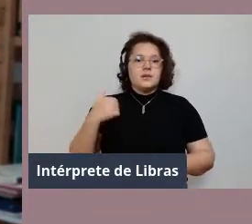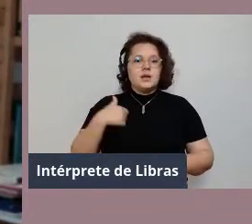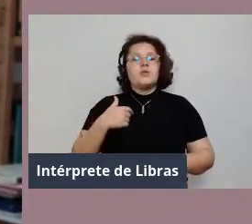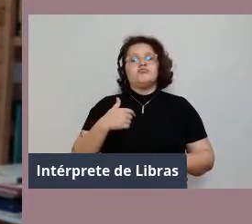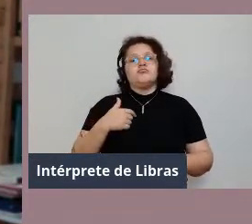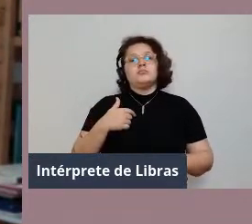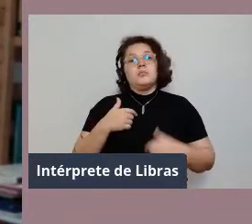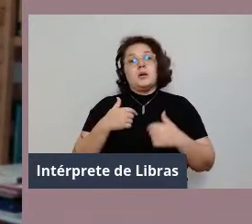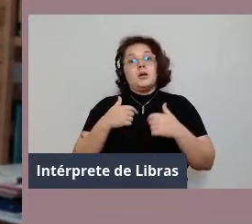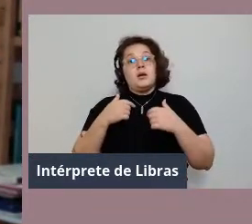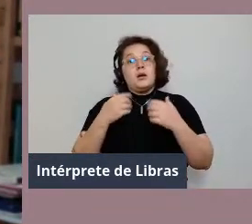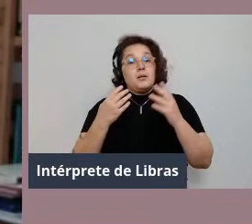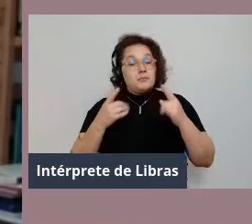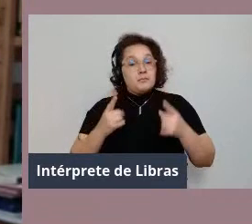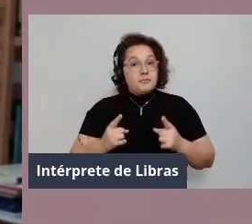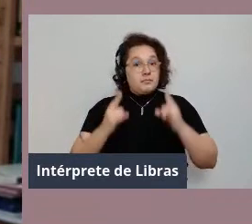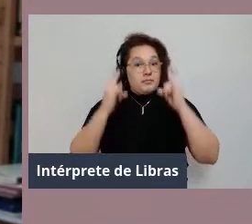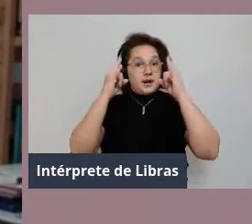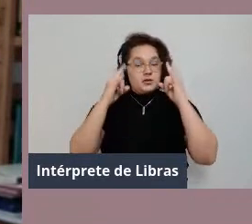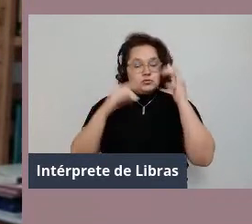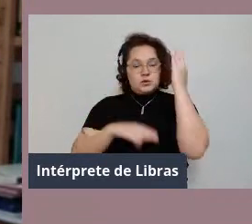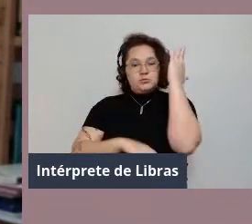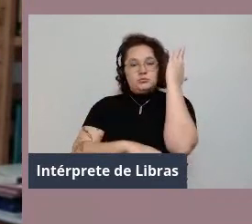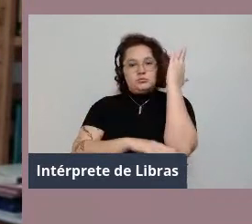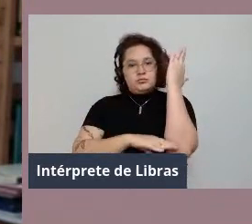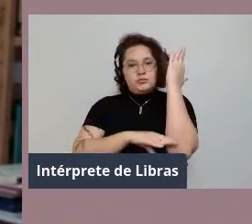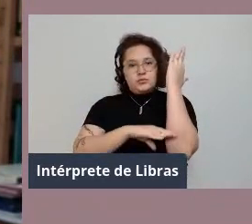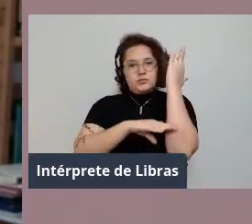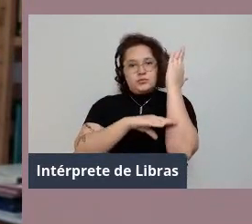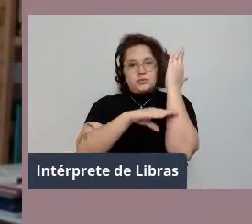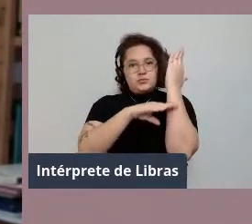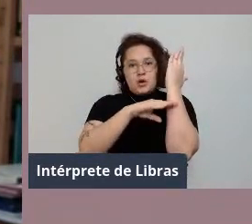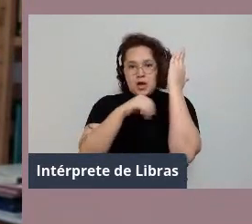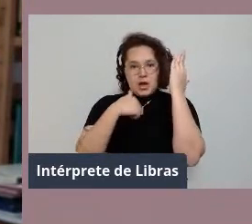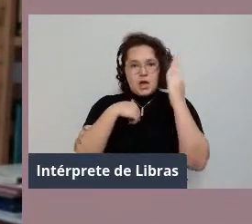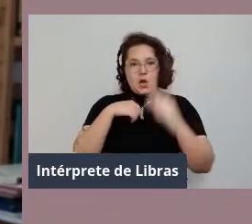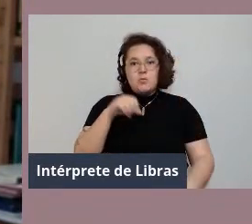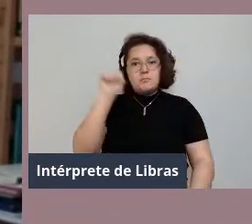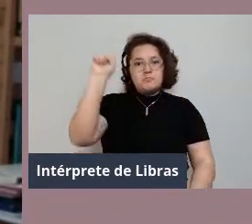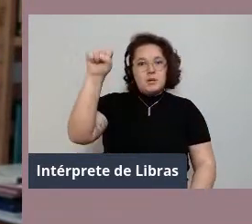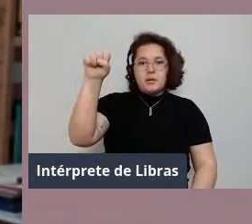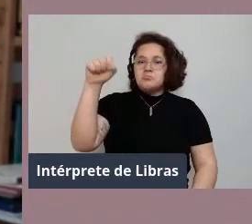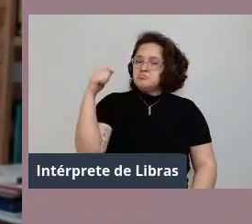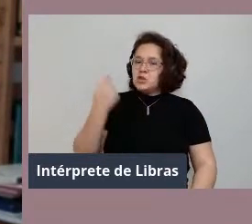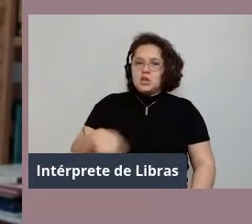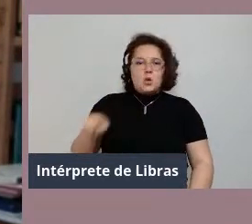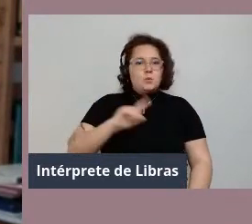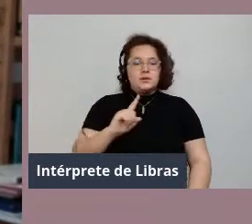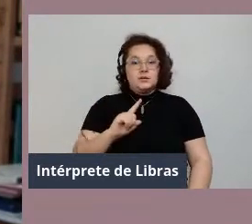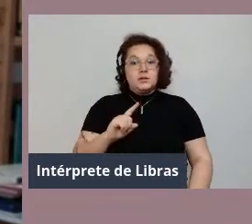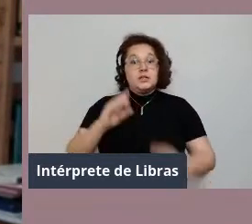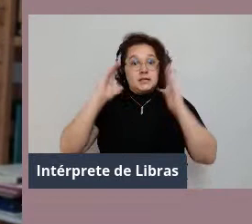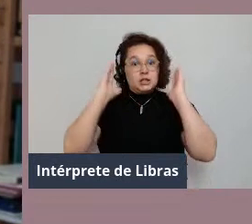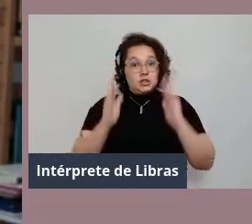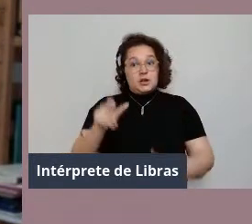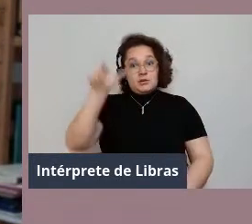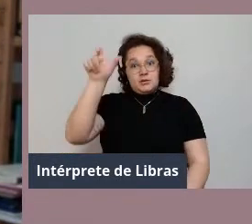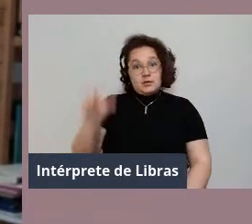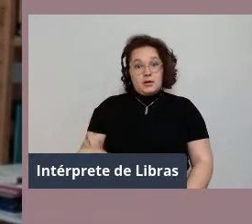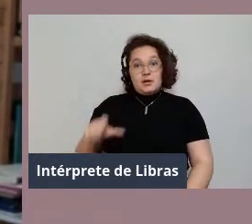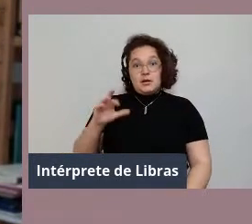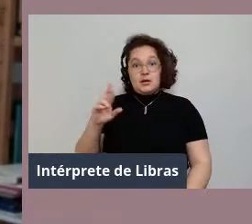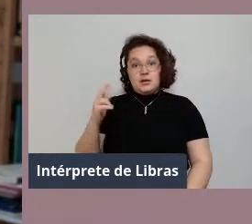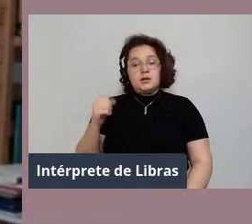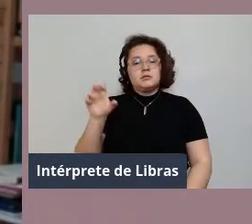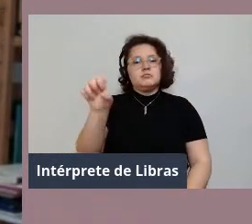elevador. Ao atingir o andar, não precisei abrir a porta. No hall, Clarice Lispector já a